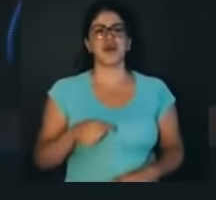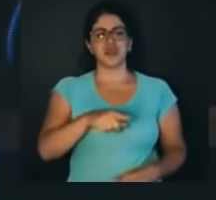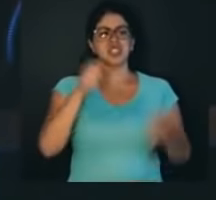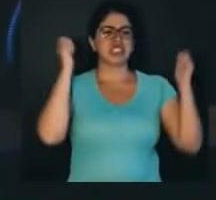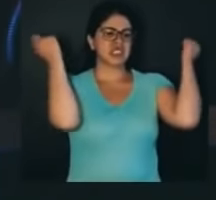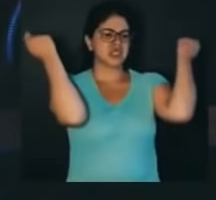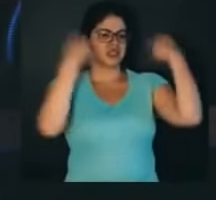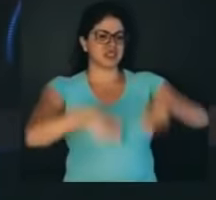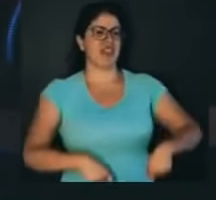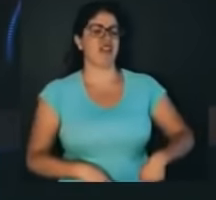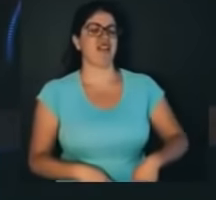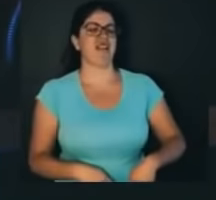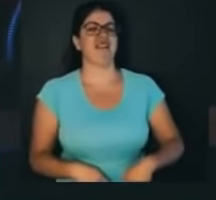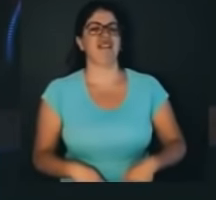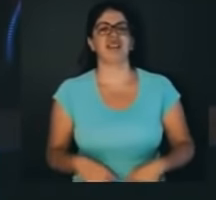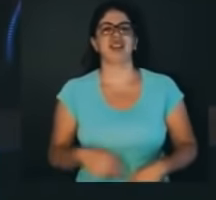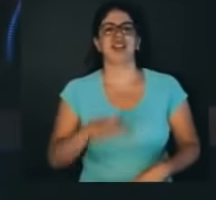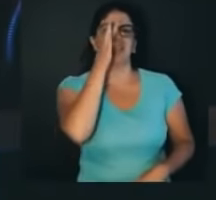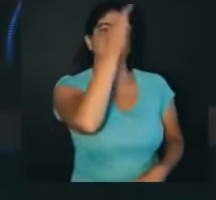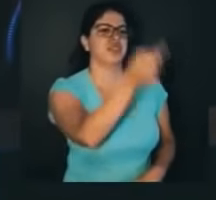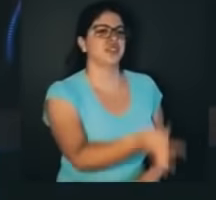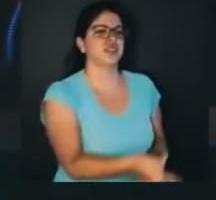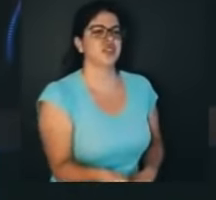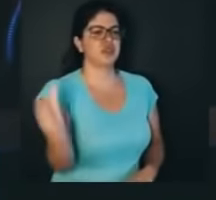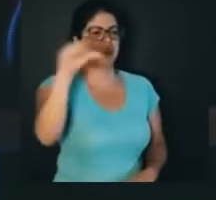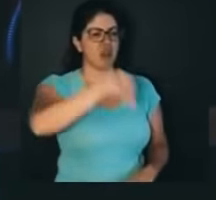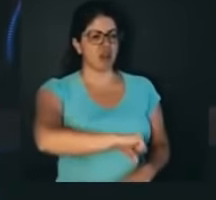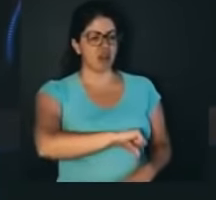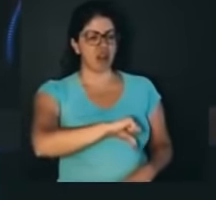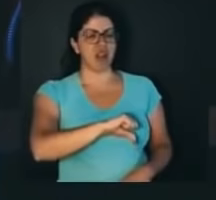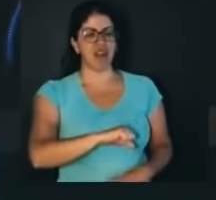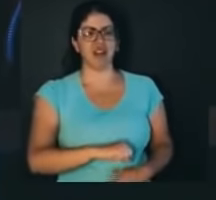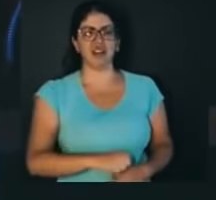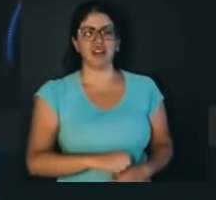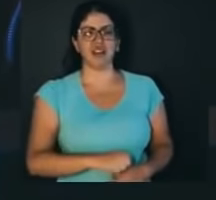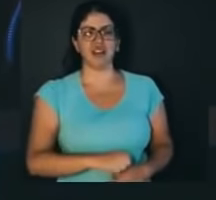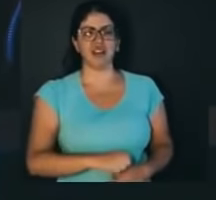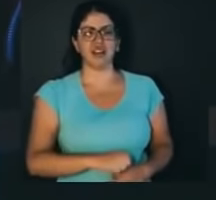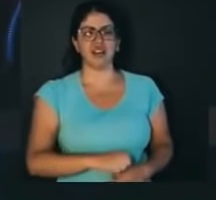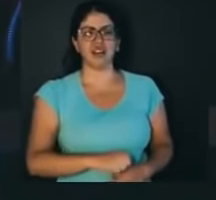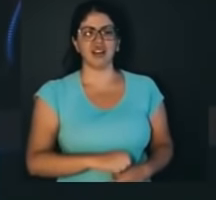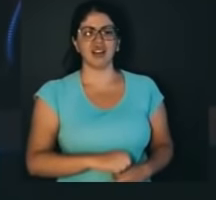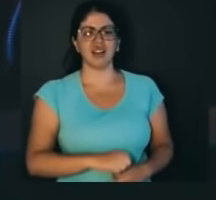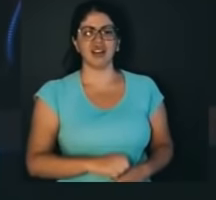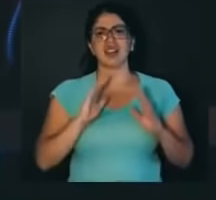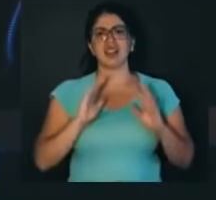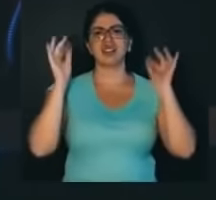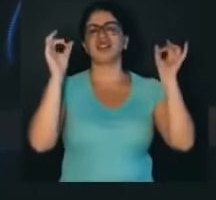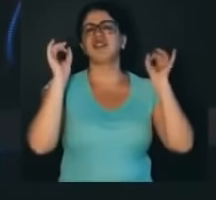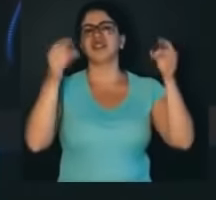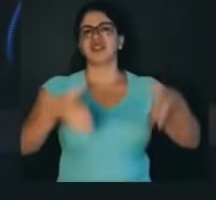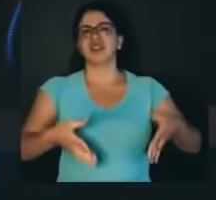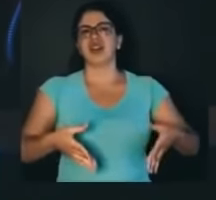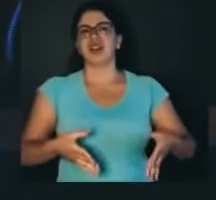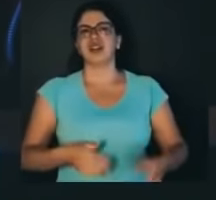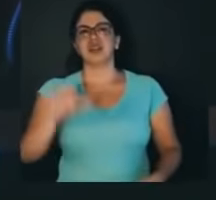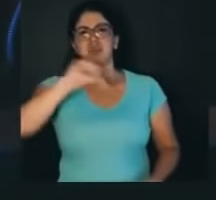vai a lado nenhum, desse jeito você vai terminar o mal. Talvez você seja essa pessoa na vida dos